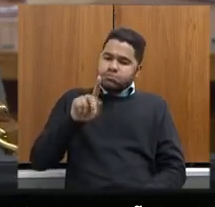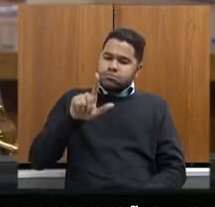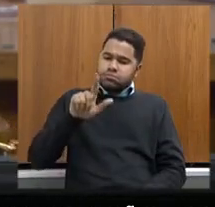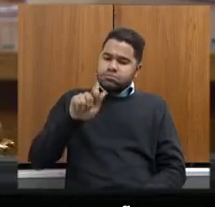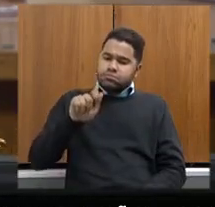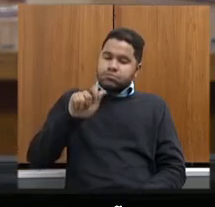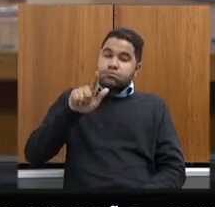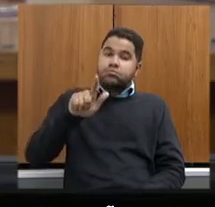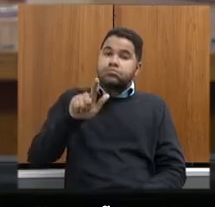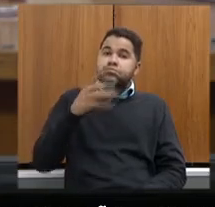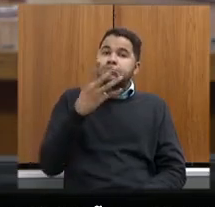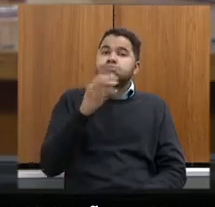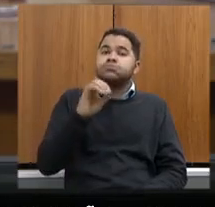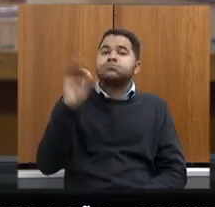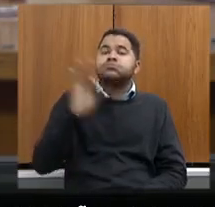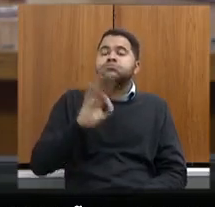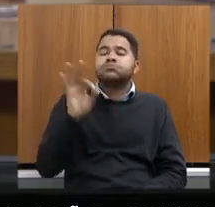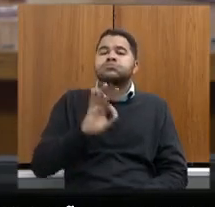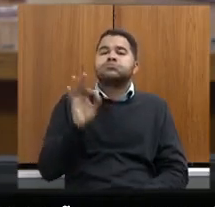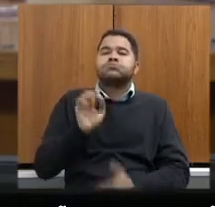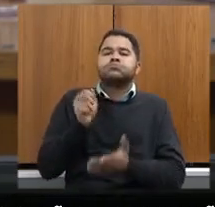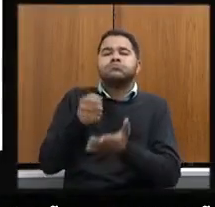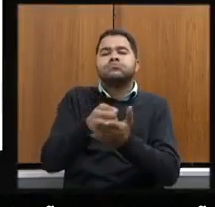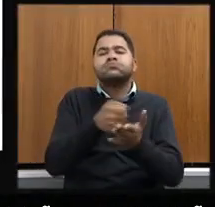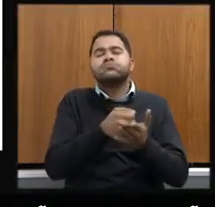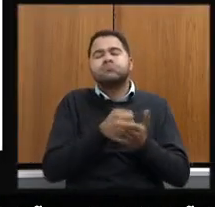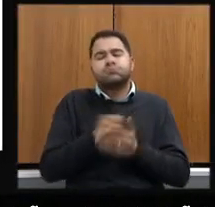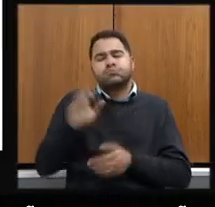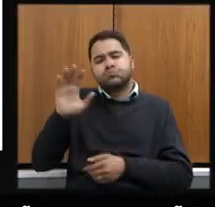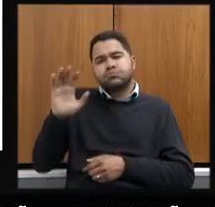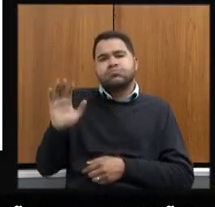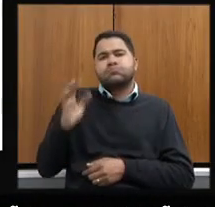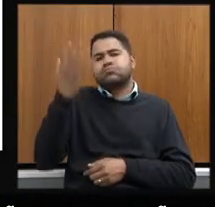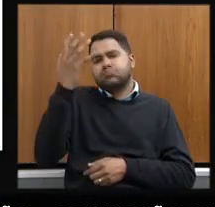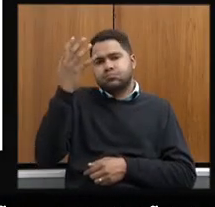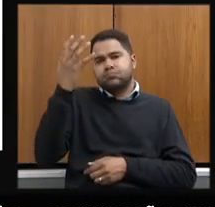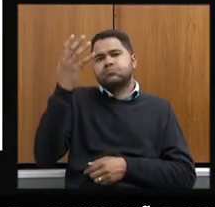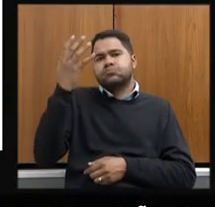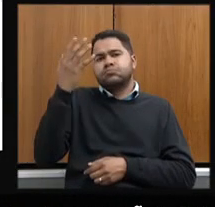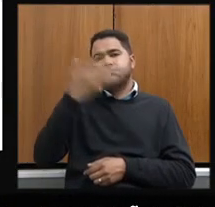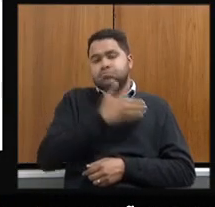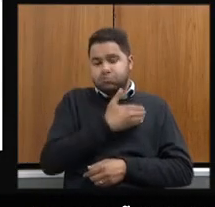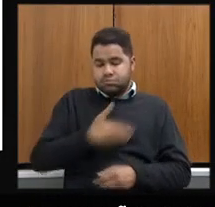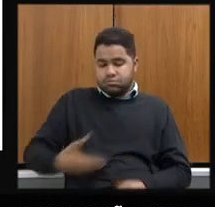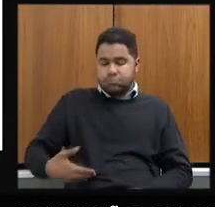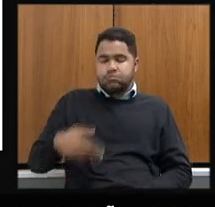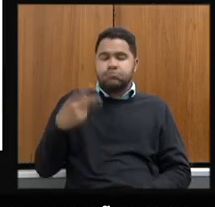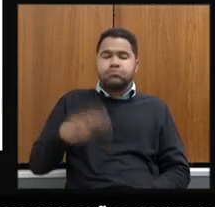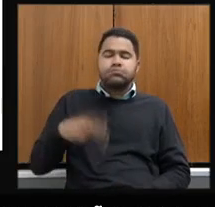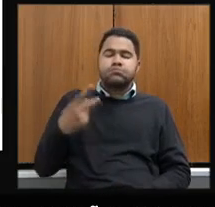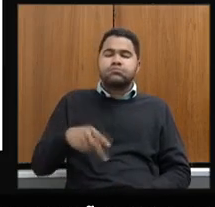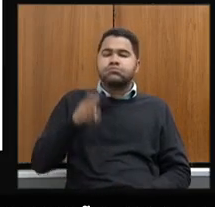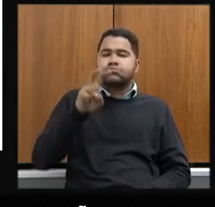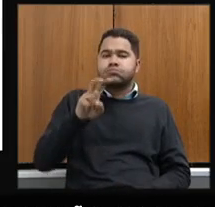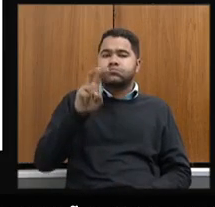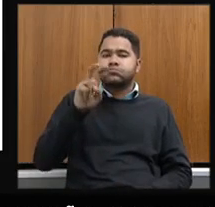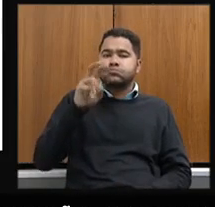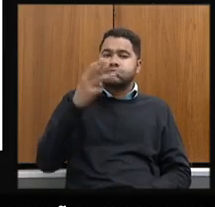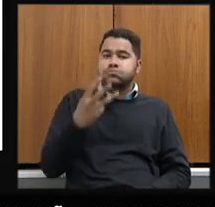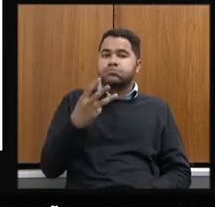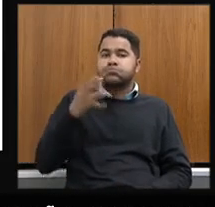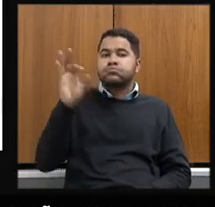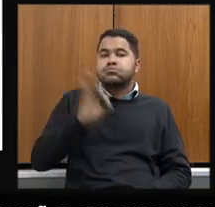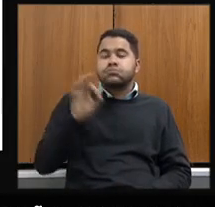representa quarenta por cento do volume total de compras realizadas pela pelo Estado 53 por cento